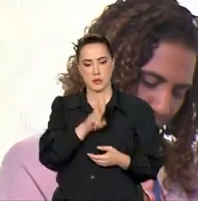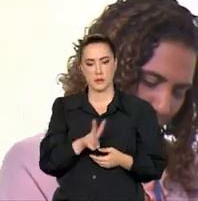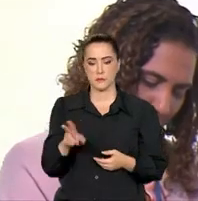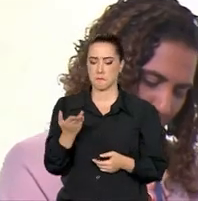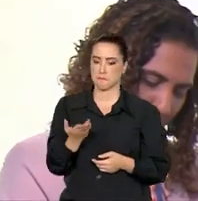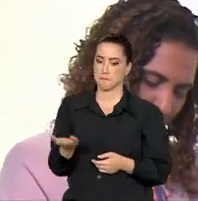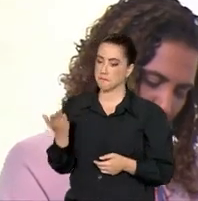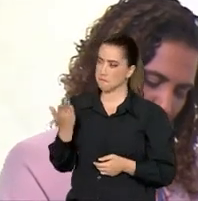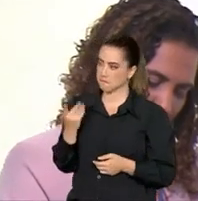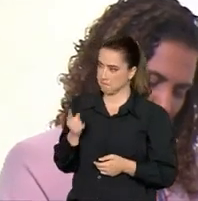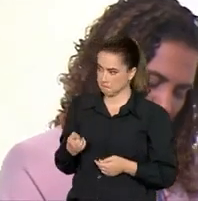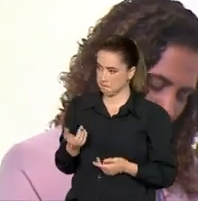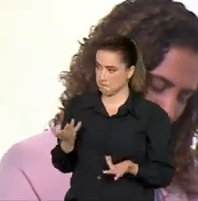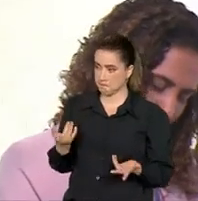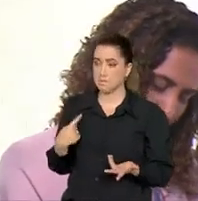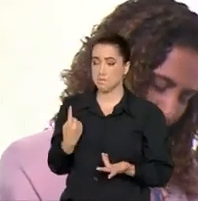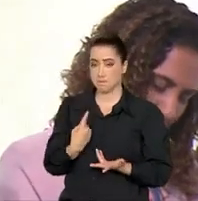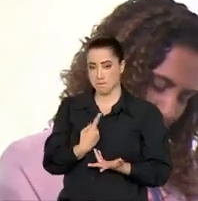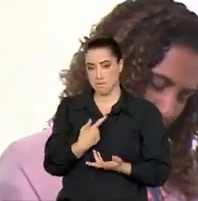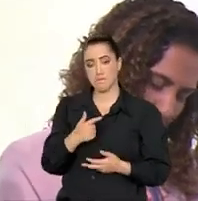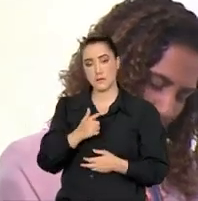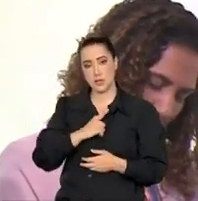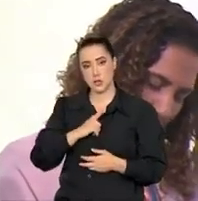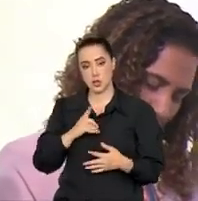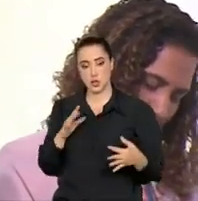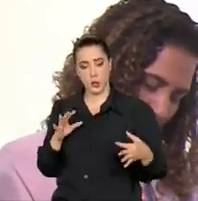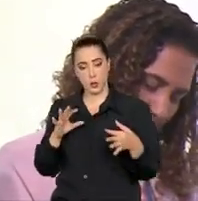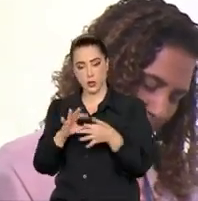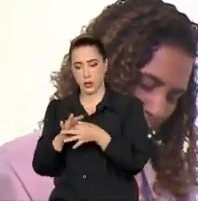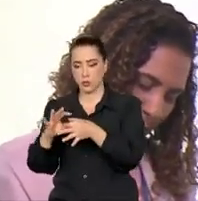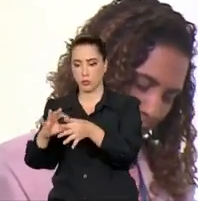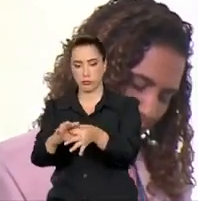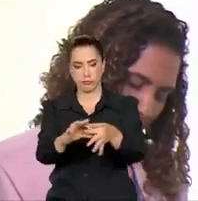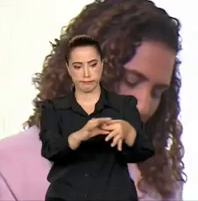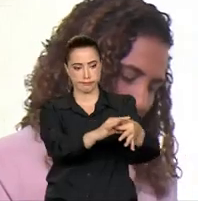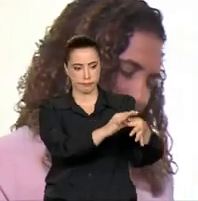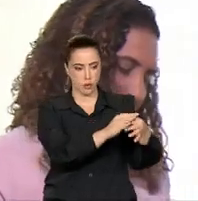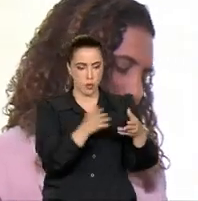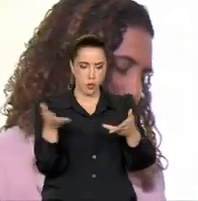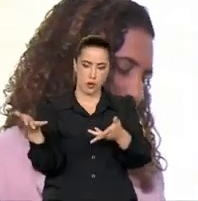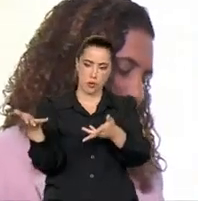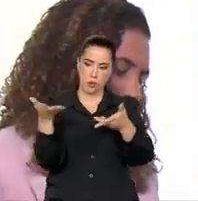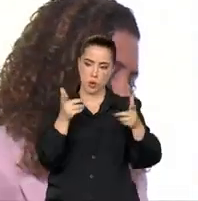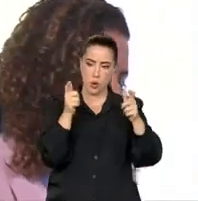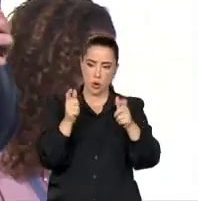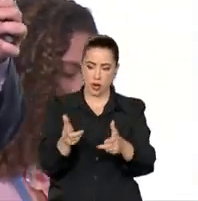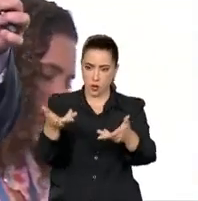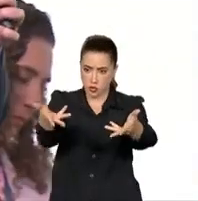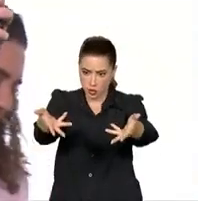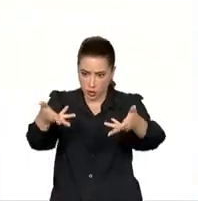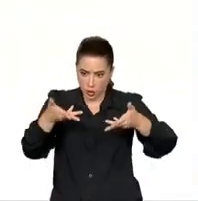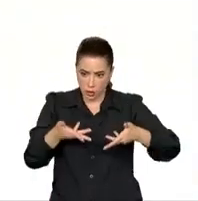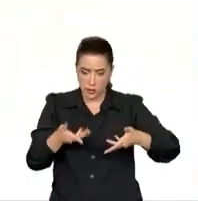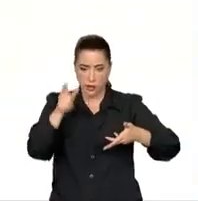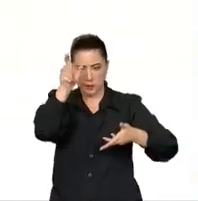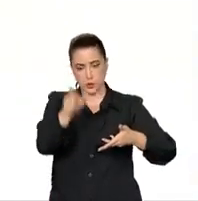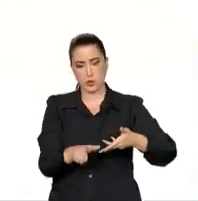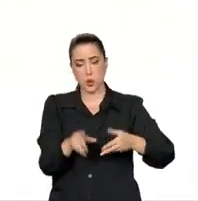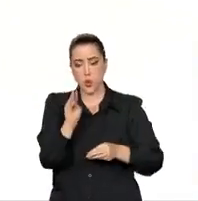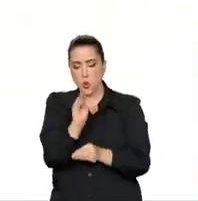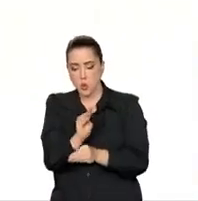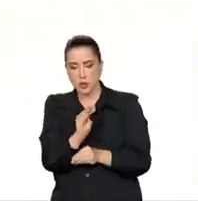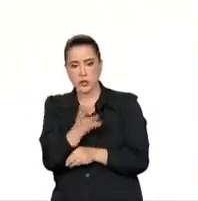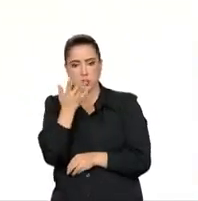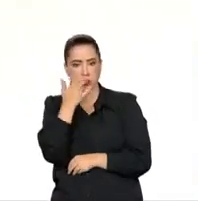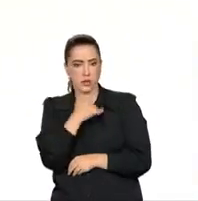fato é que nós temos integrado com todas as redes de acolhimento, ali onde a gente cuida de